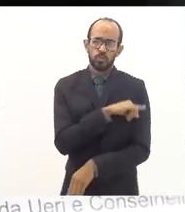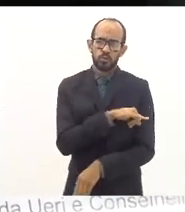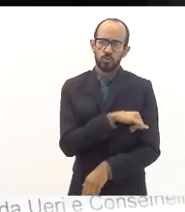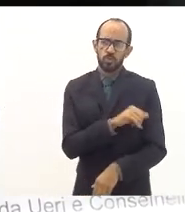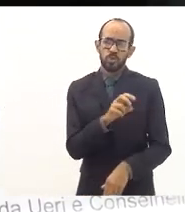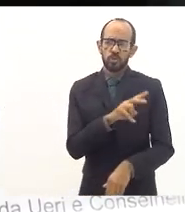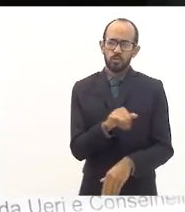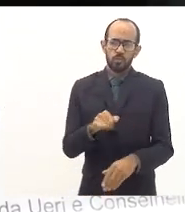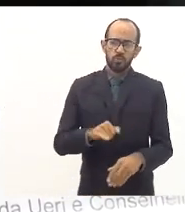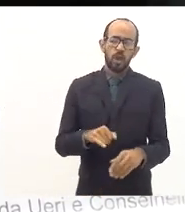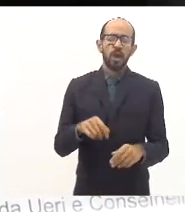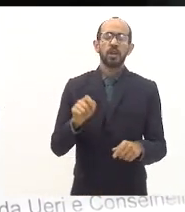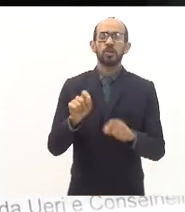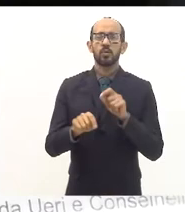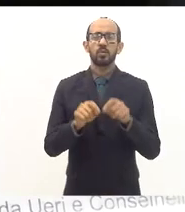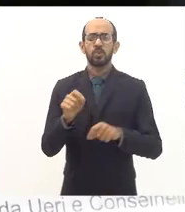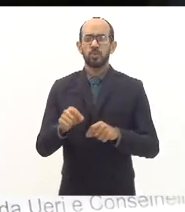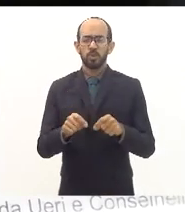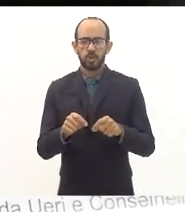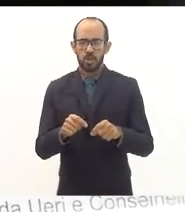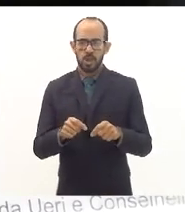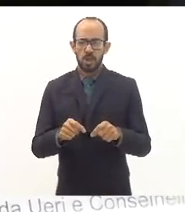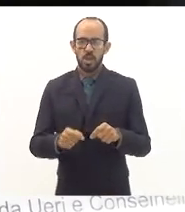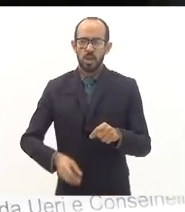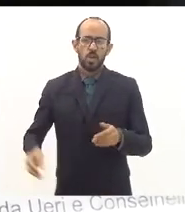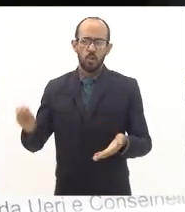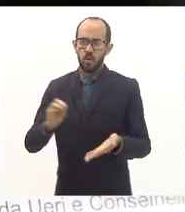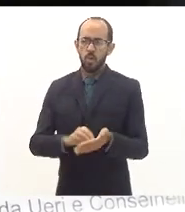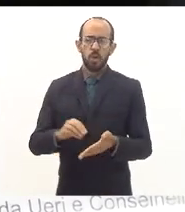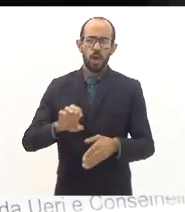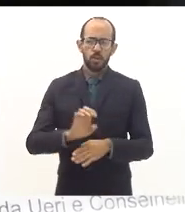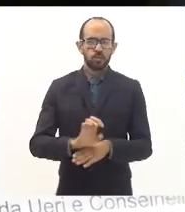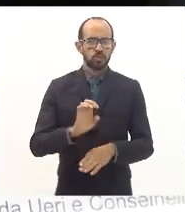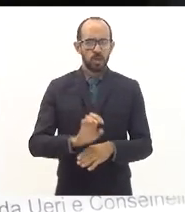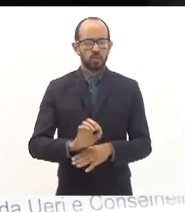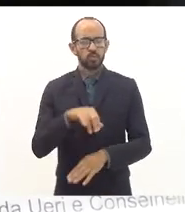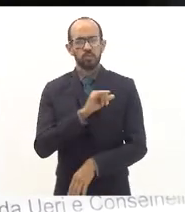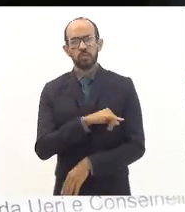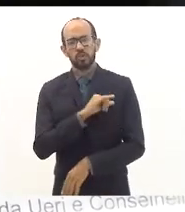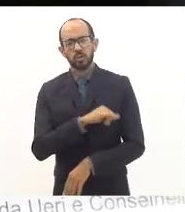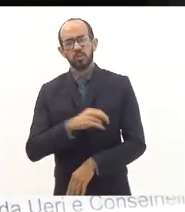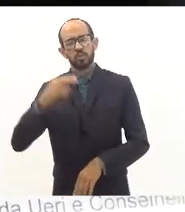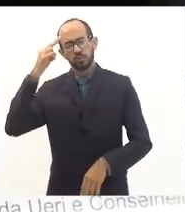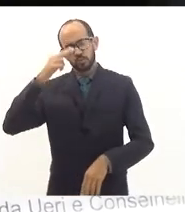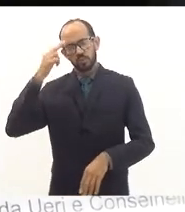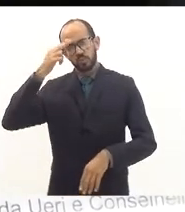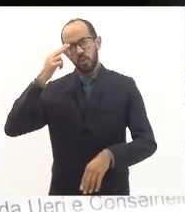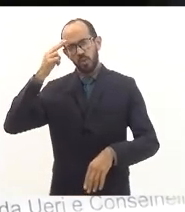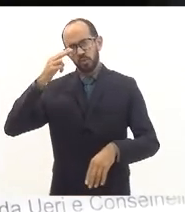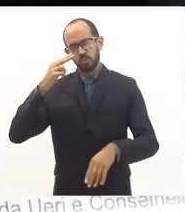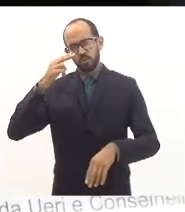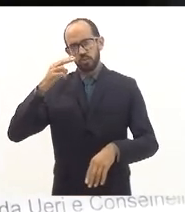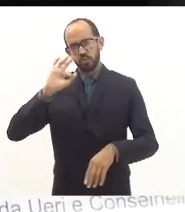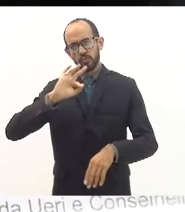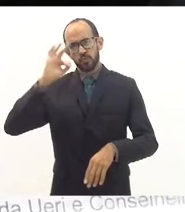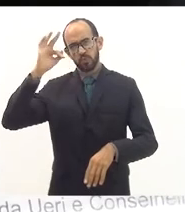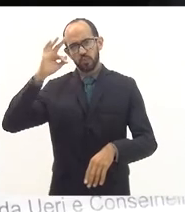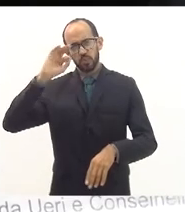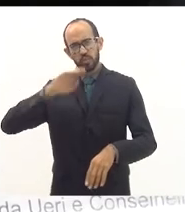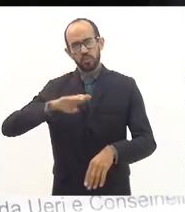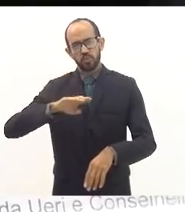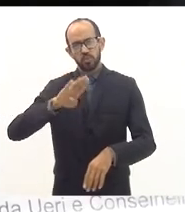caberá empunhar no Rio de Janeiro os sonhos e o legado de Leonel